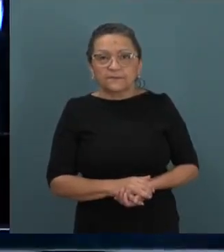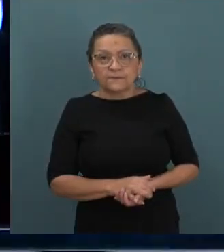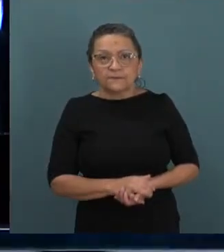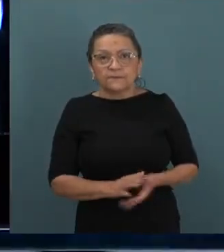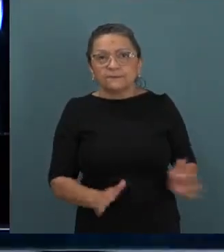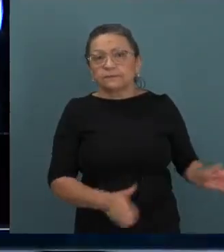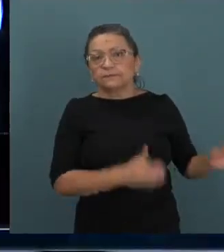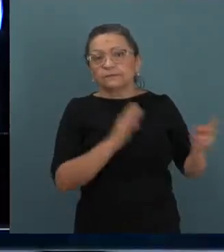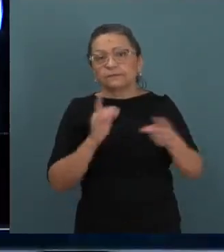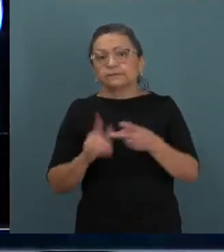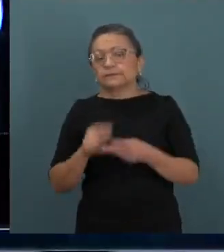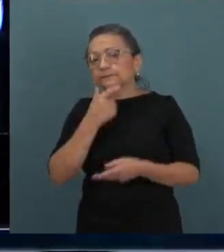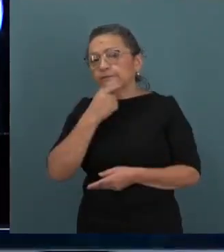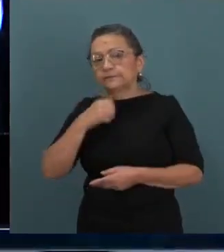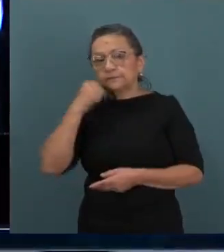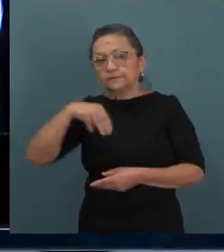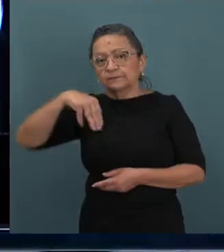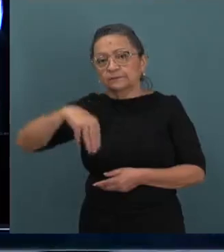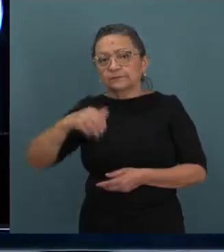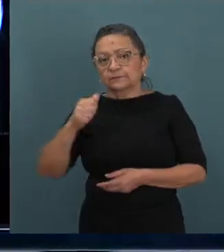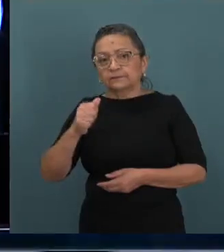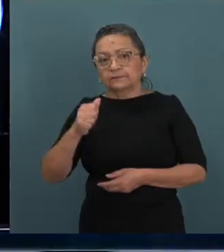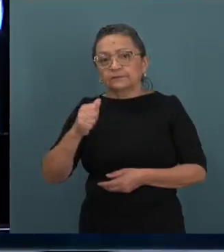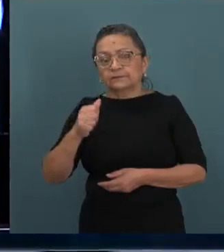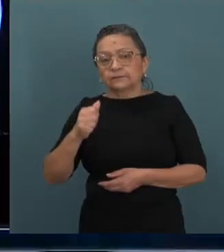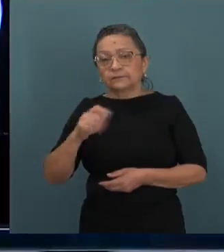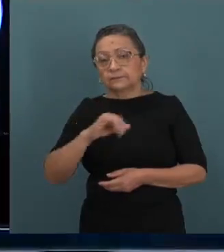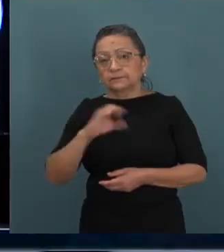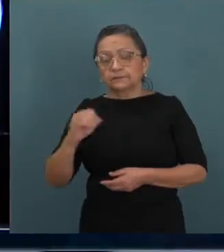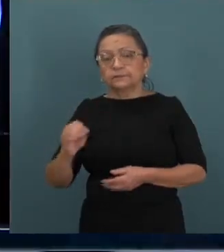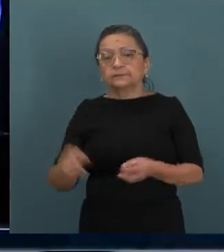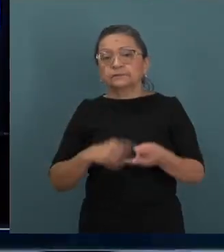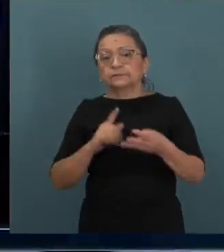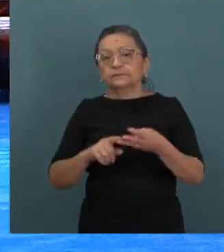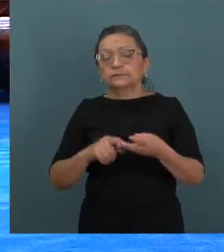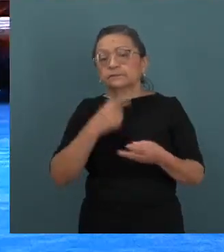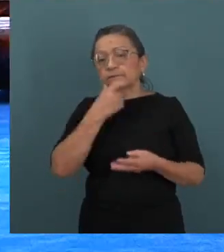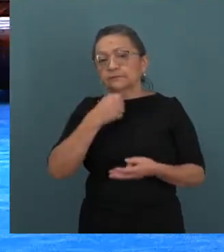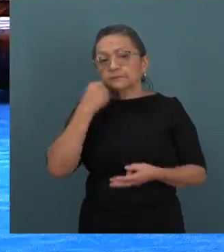Seguida, senador Márcio Bittar e logo após, senador Lucas Barreto.